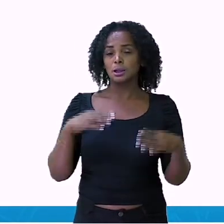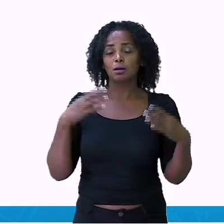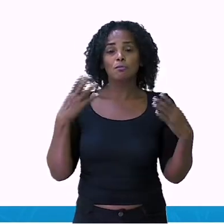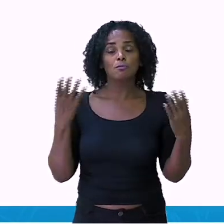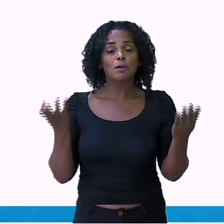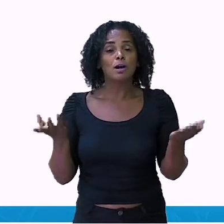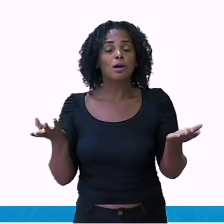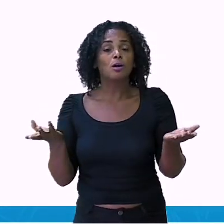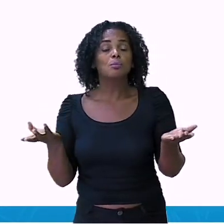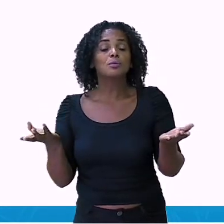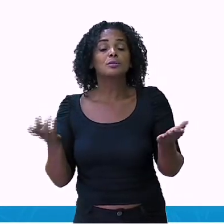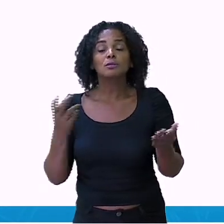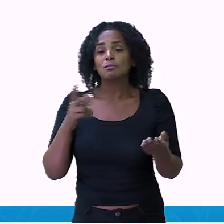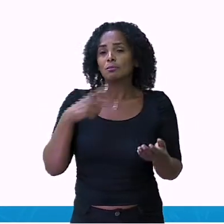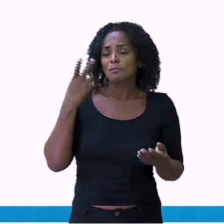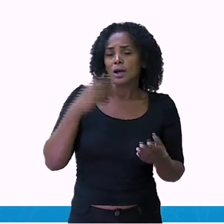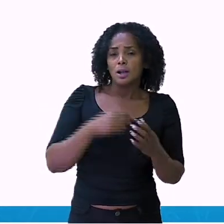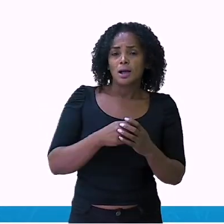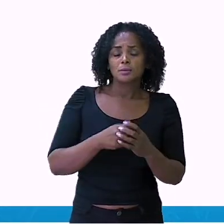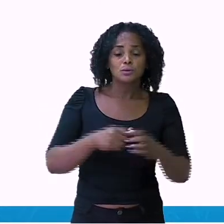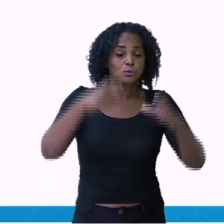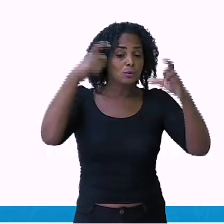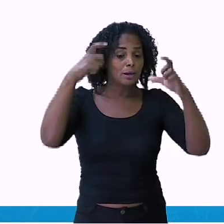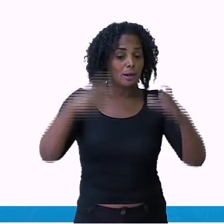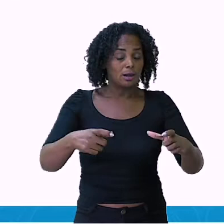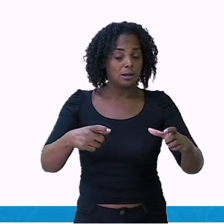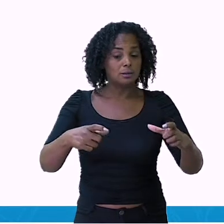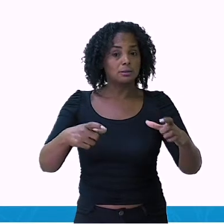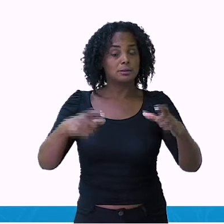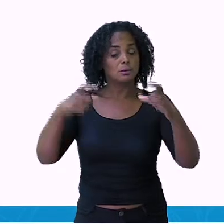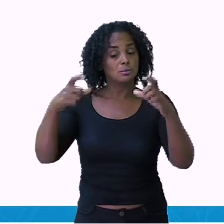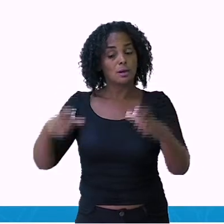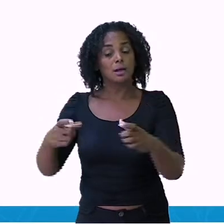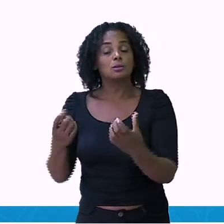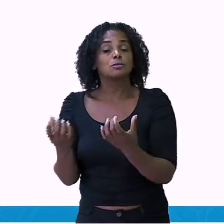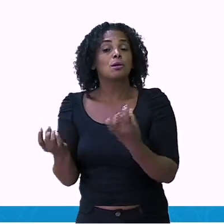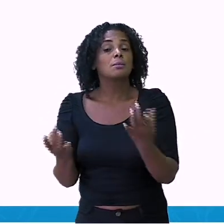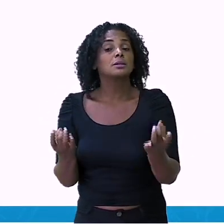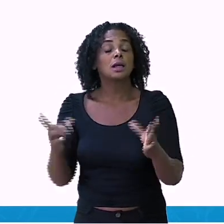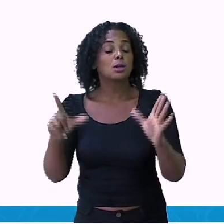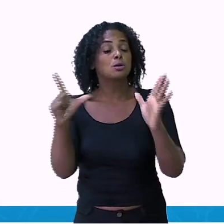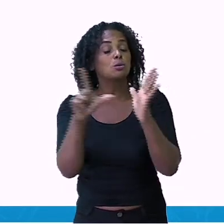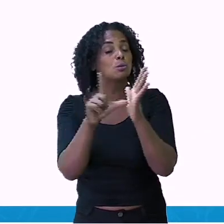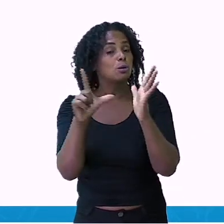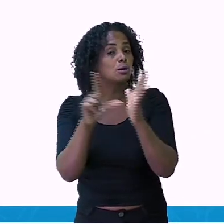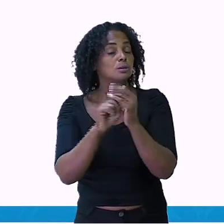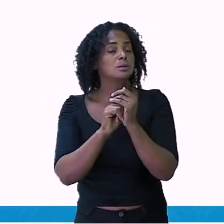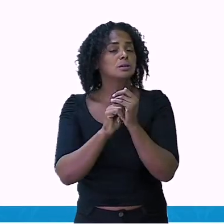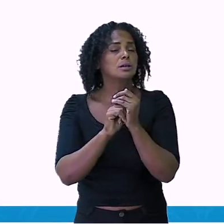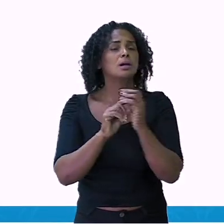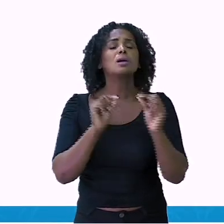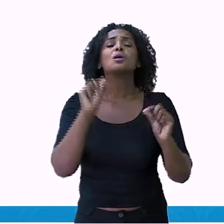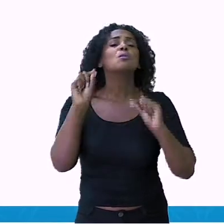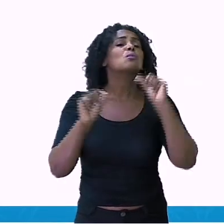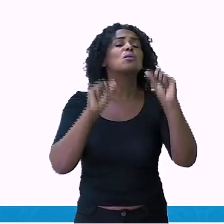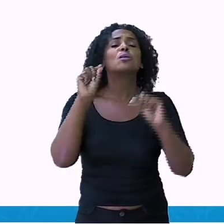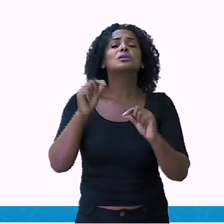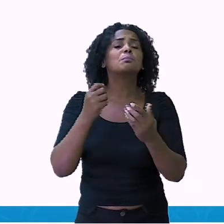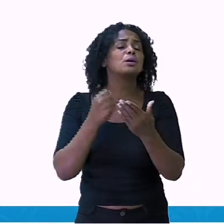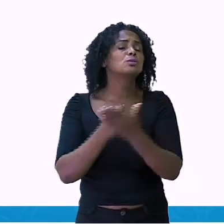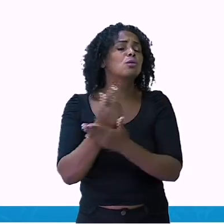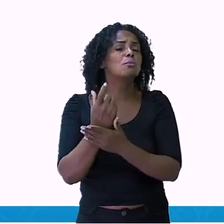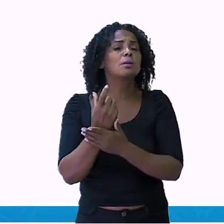quê? Os estabelecimentos comerciais. Aonde você pode comprar, por exemplo, leite, aonde você pode